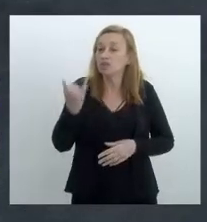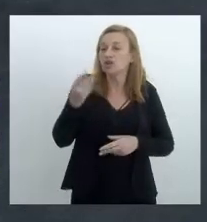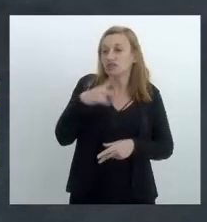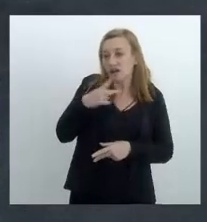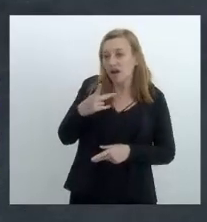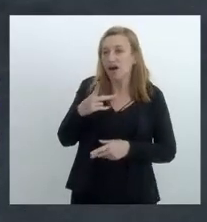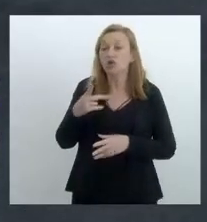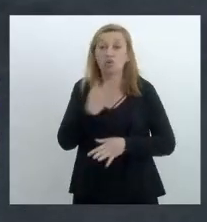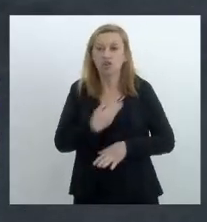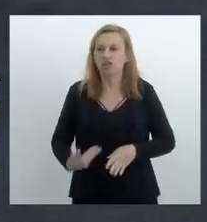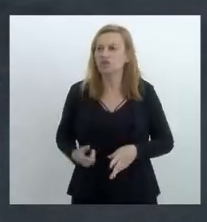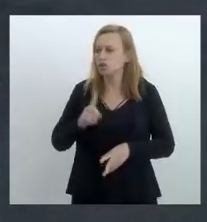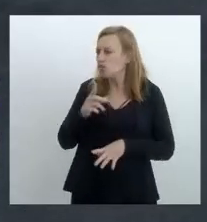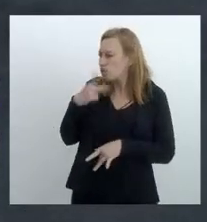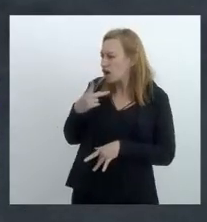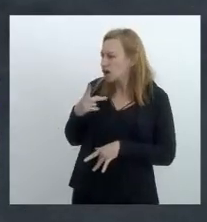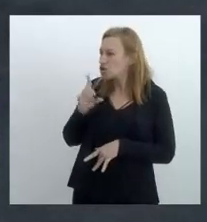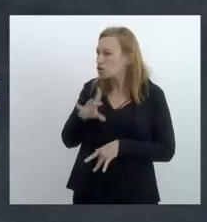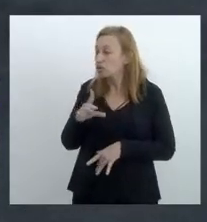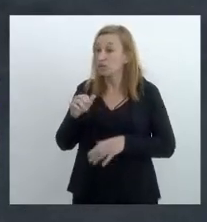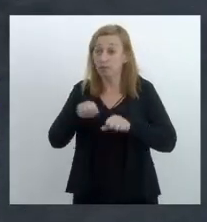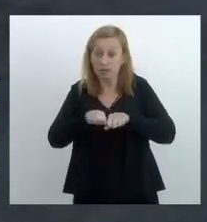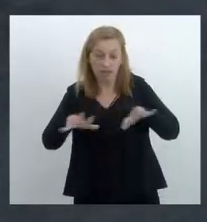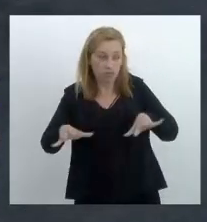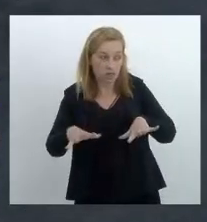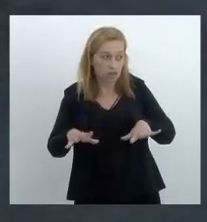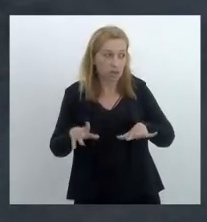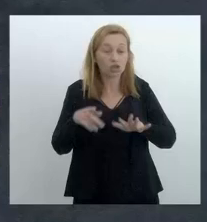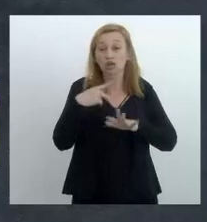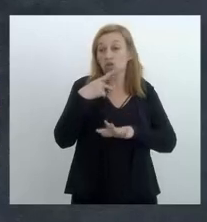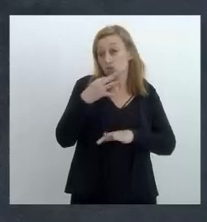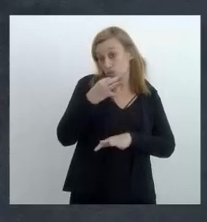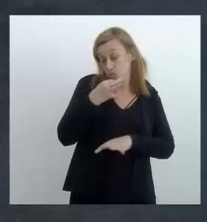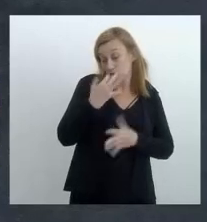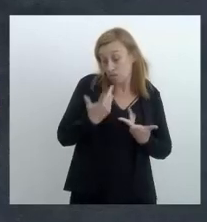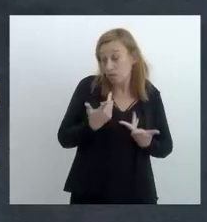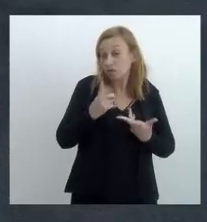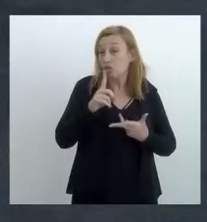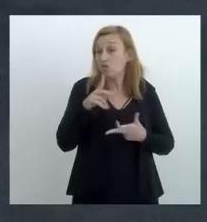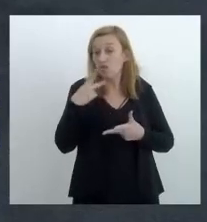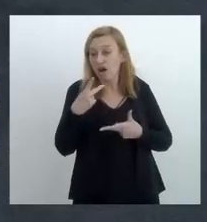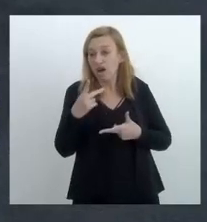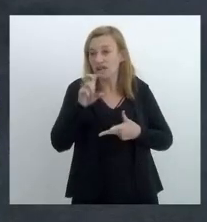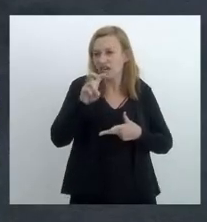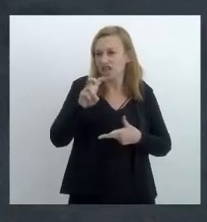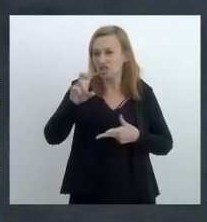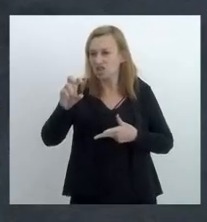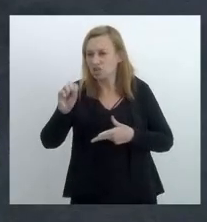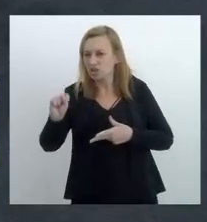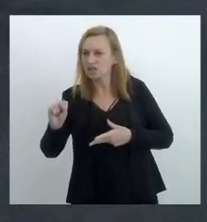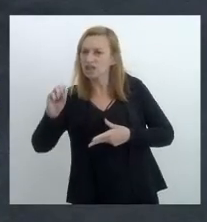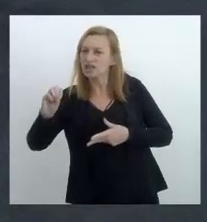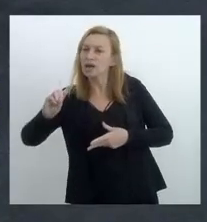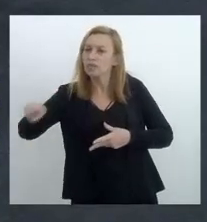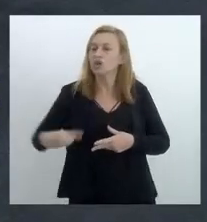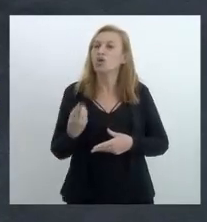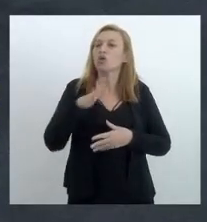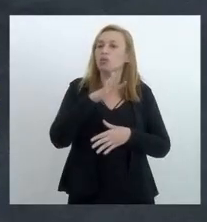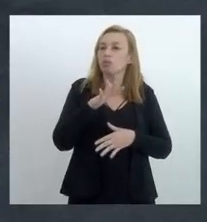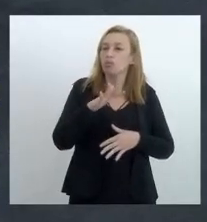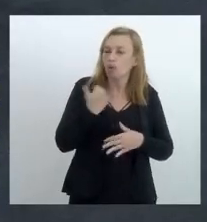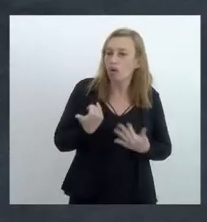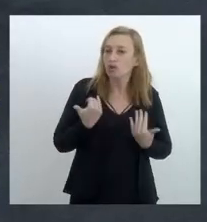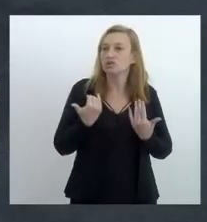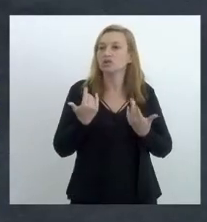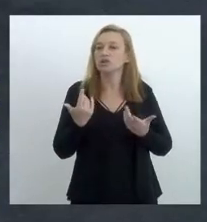que o governador não cita a pandemia em momento algum nas suas justificativas, não cita os 580 mil mortos, os impactos sociais e econômicos drásticos